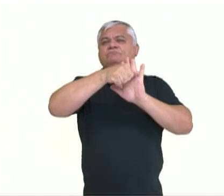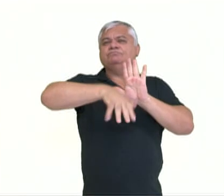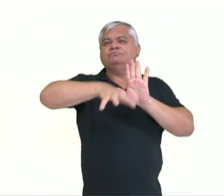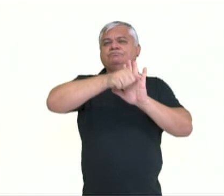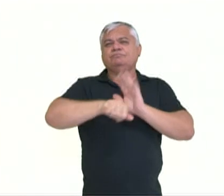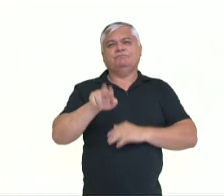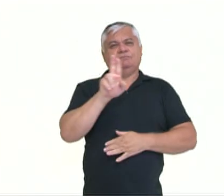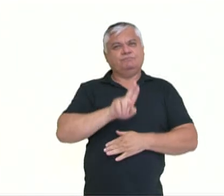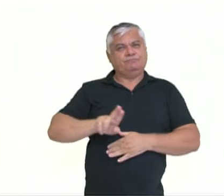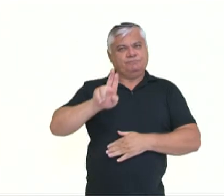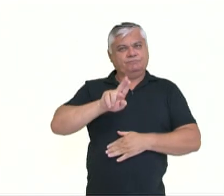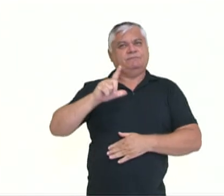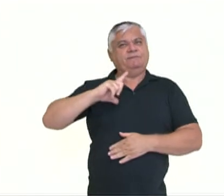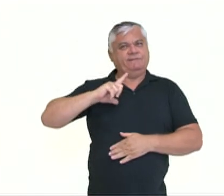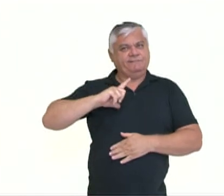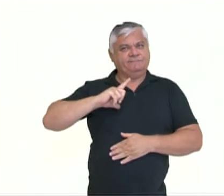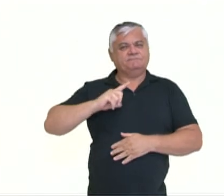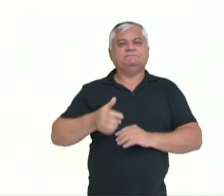linguagem.